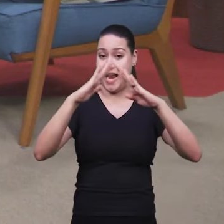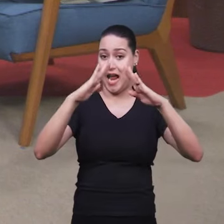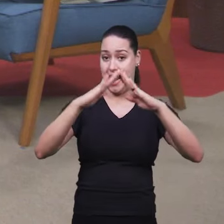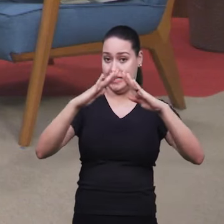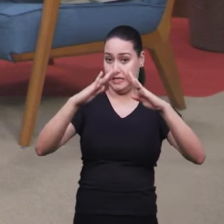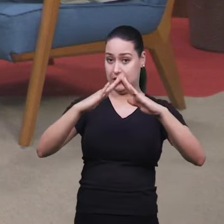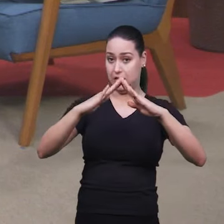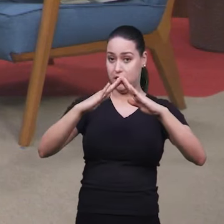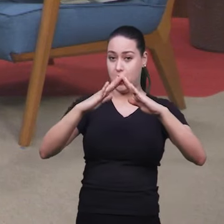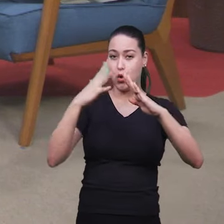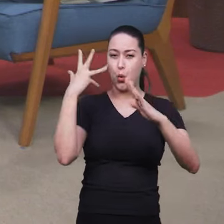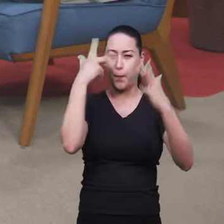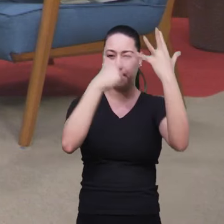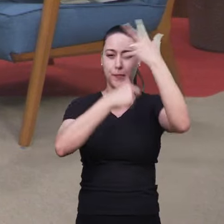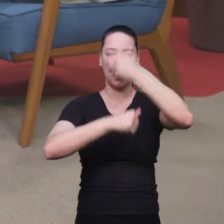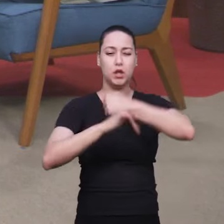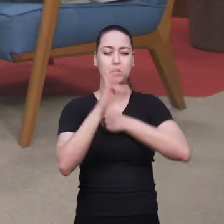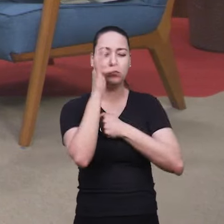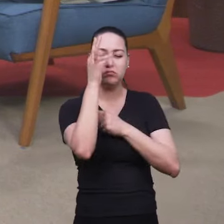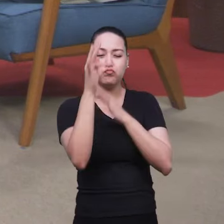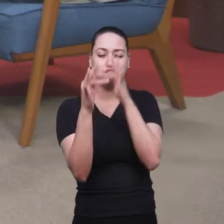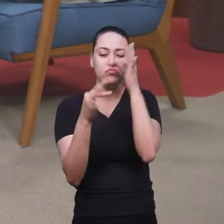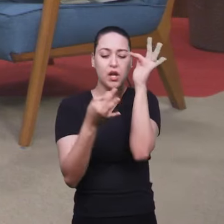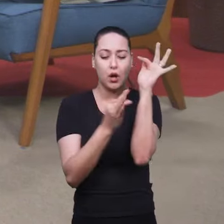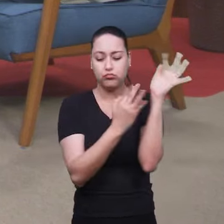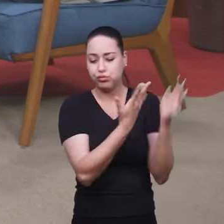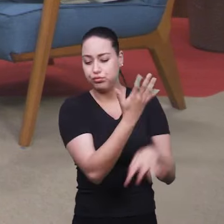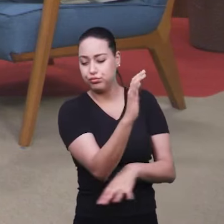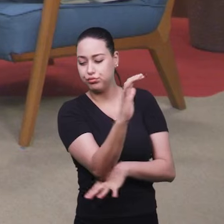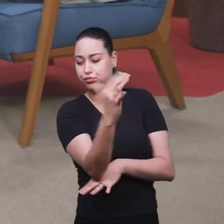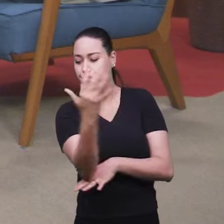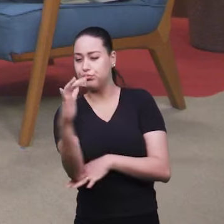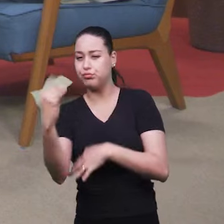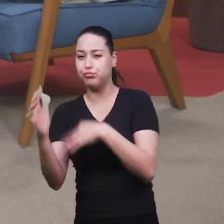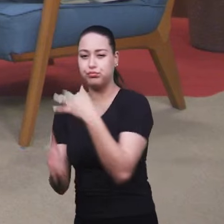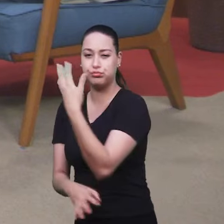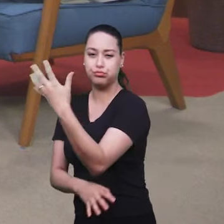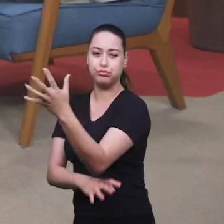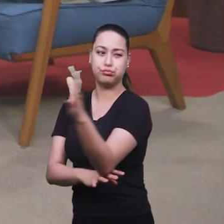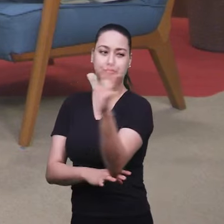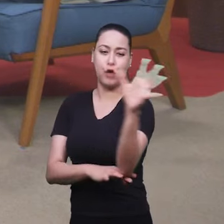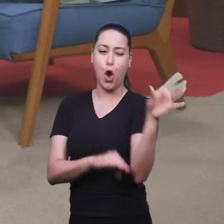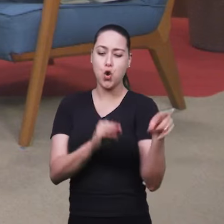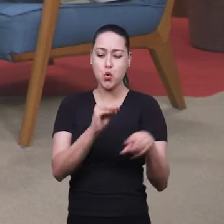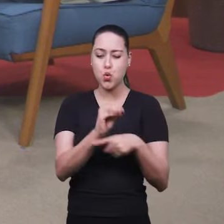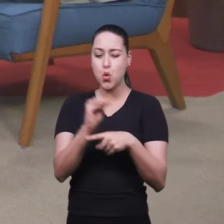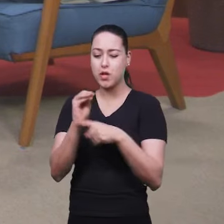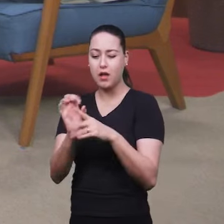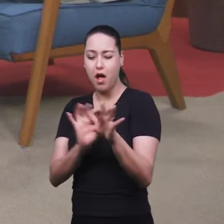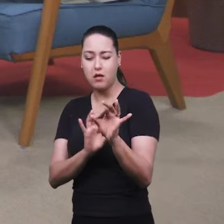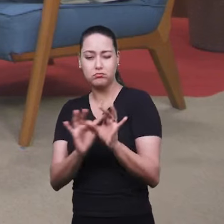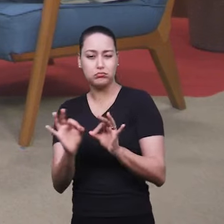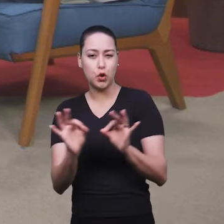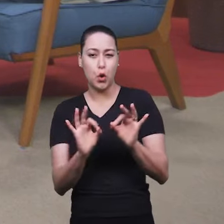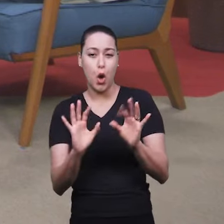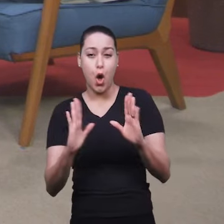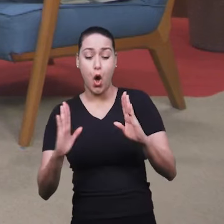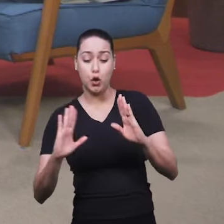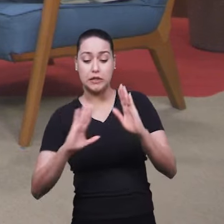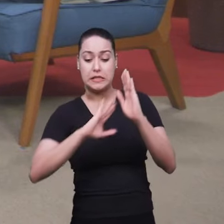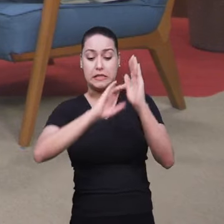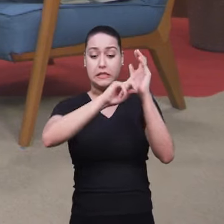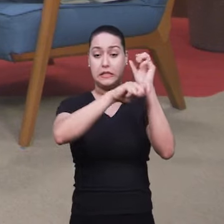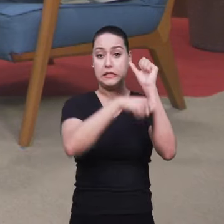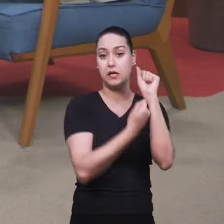casa com um belo jardim, um jardim grande, florido, bem cuidado, e que aquilo é totalmente